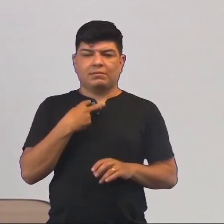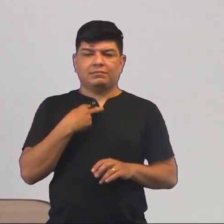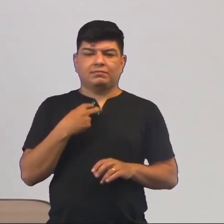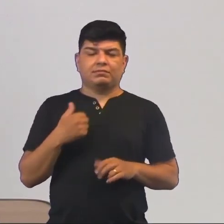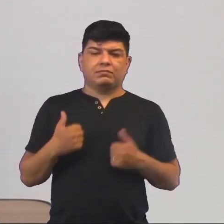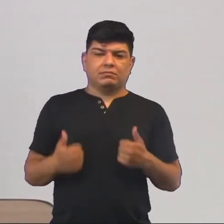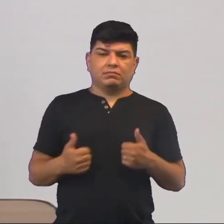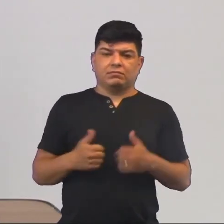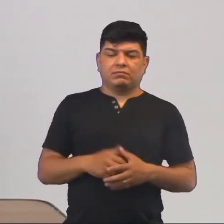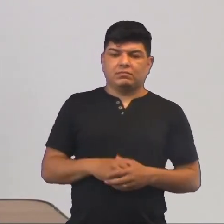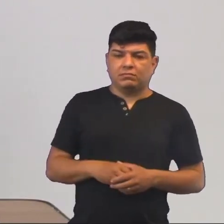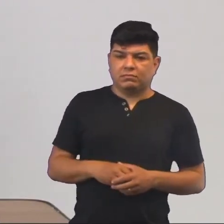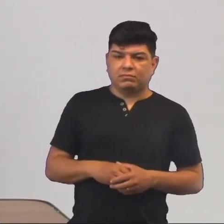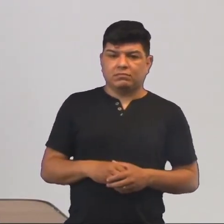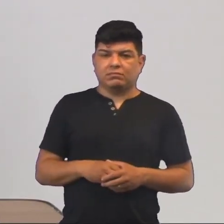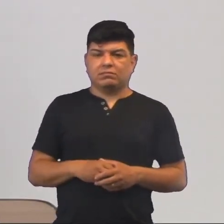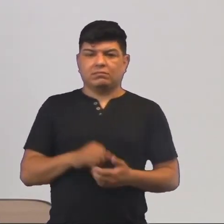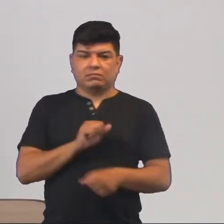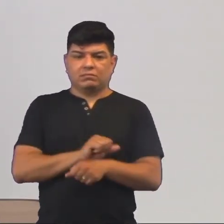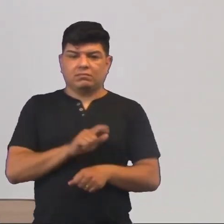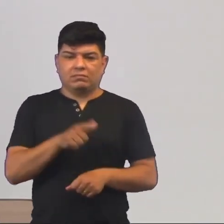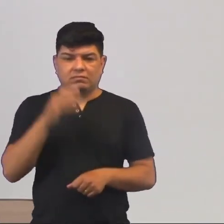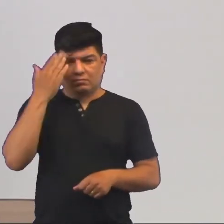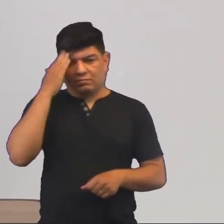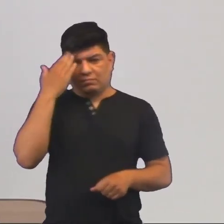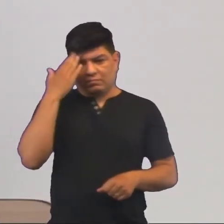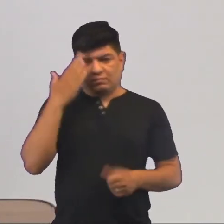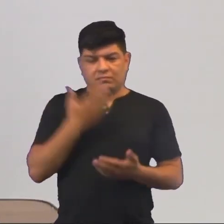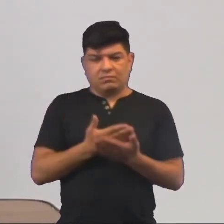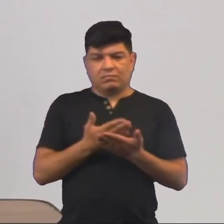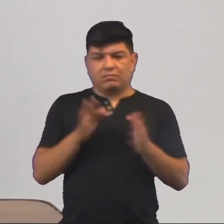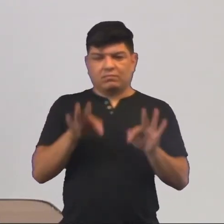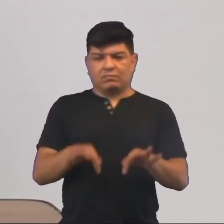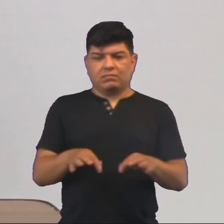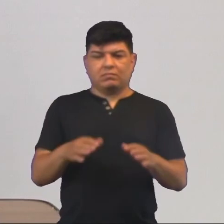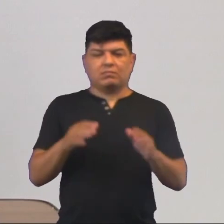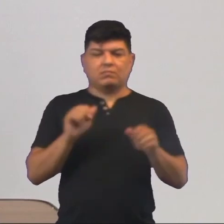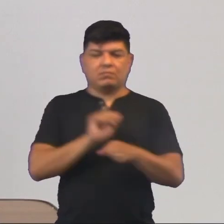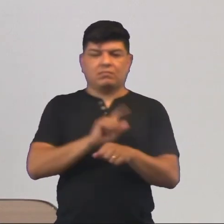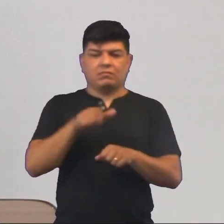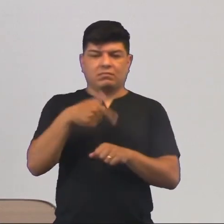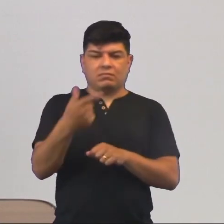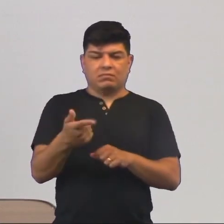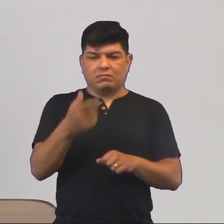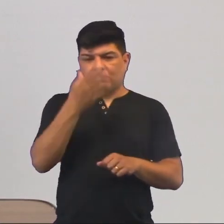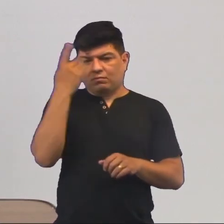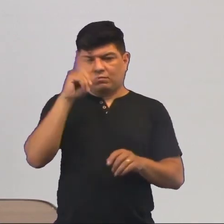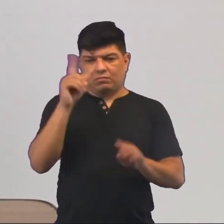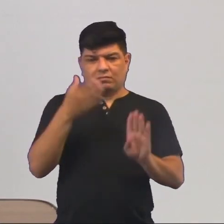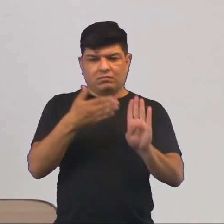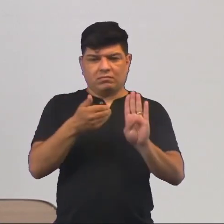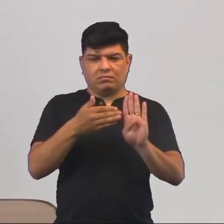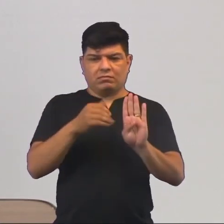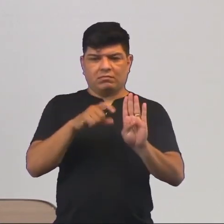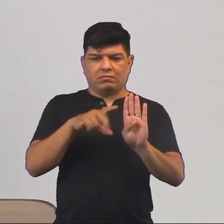de texto, ok? Eu espero que você tenha compreendido, a minha aula fica por aqui e te aguardo na próxima. Mas não esqueça